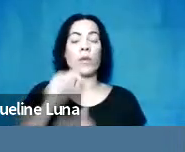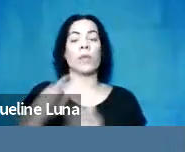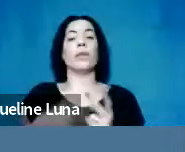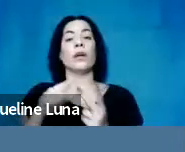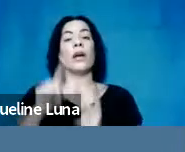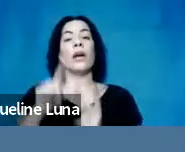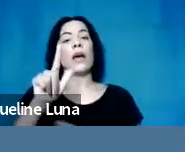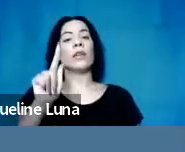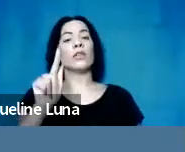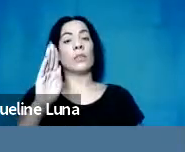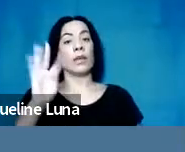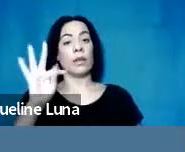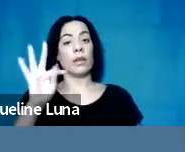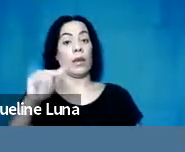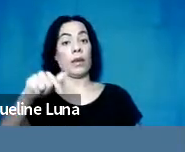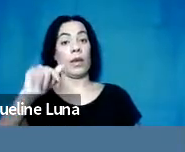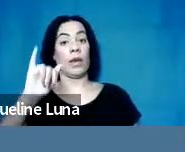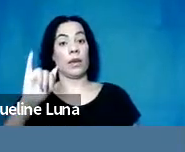LGBTIQIA+,